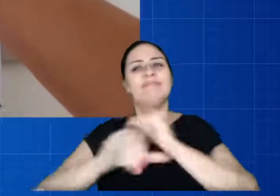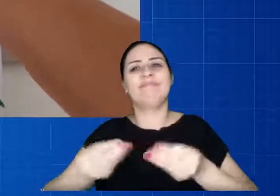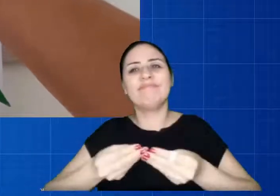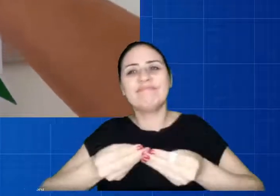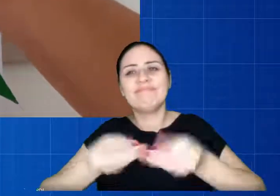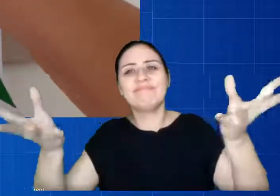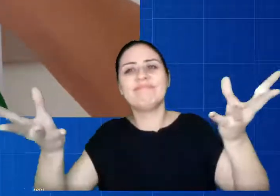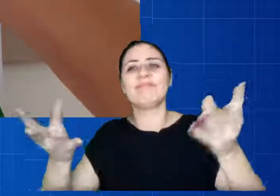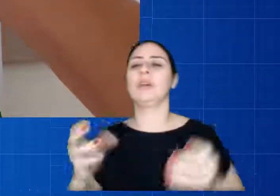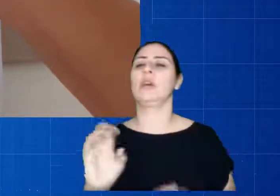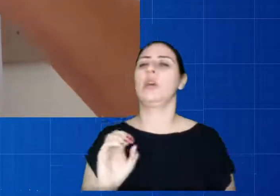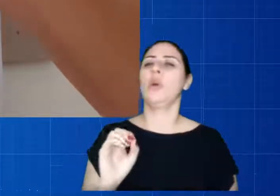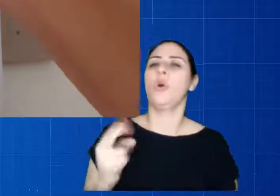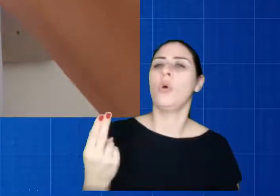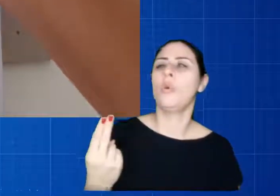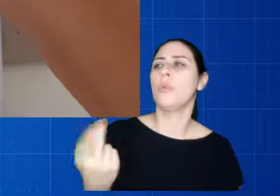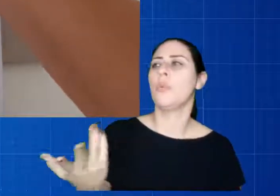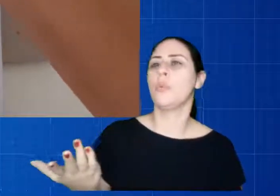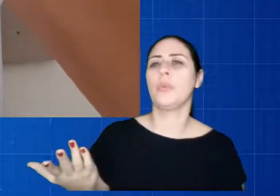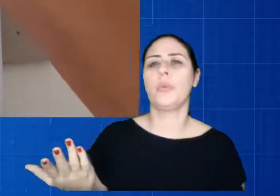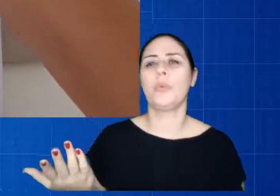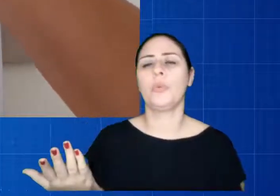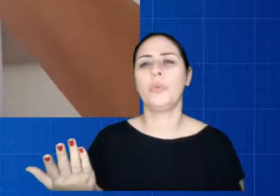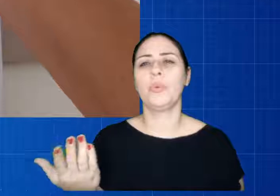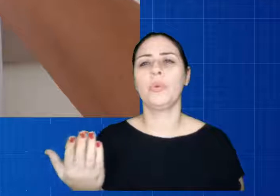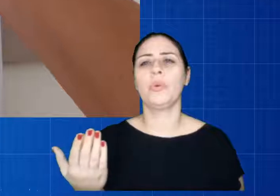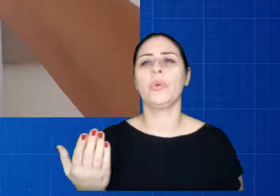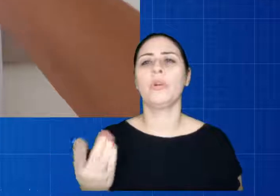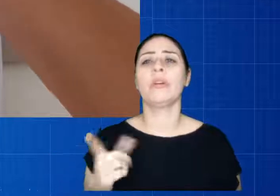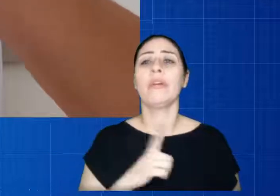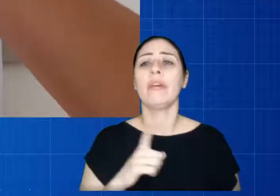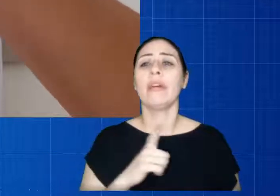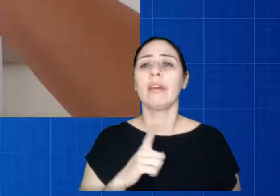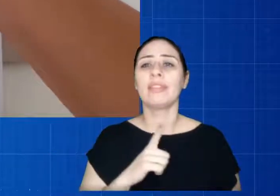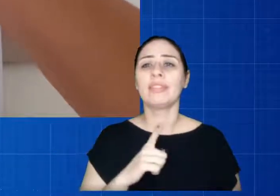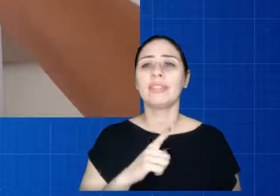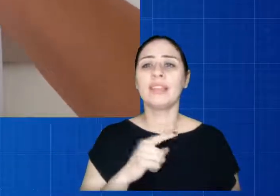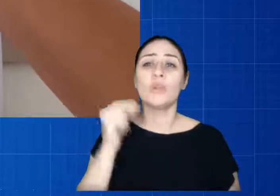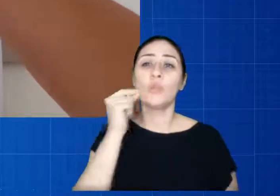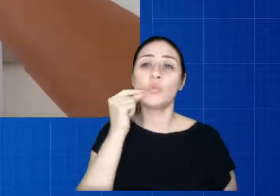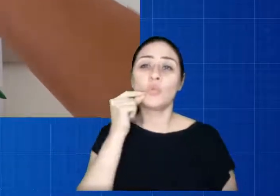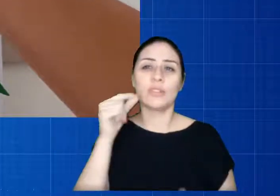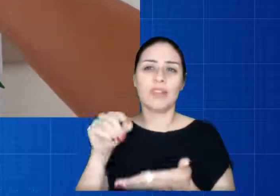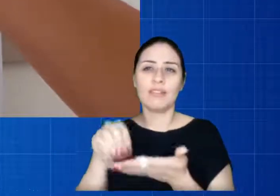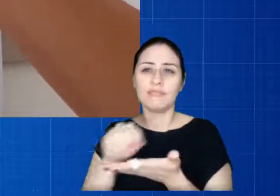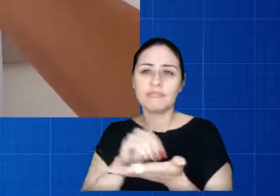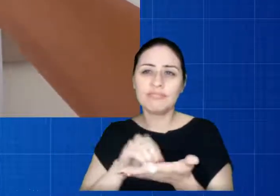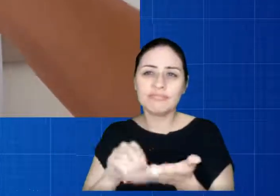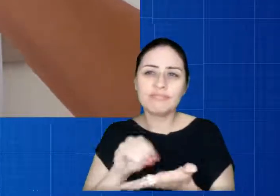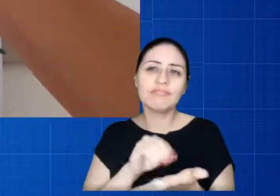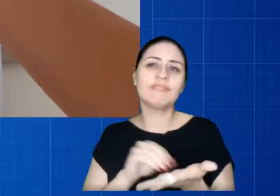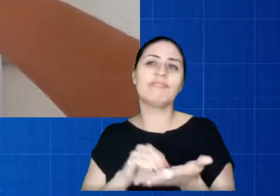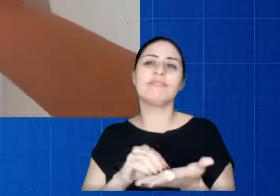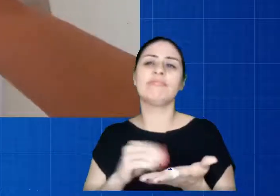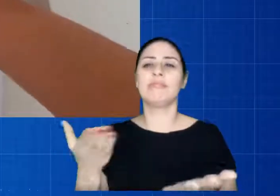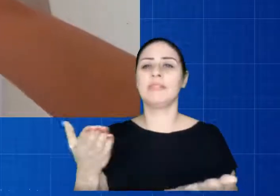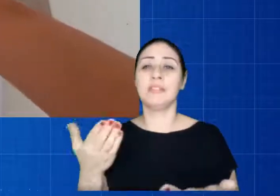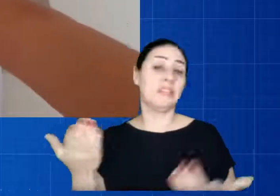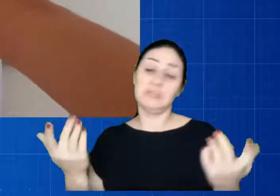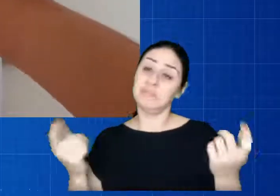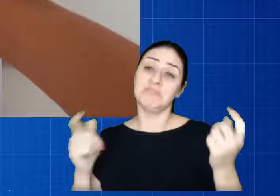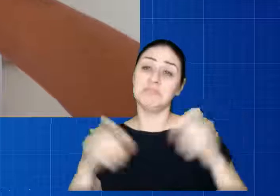casa, aquela guia de jogo lotérico. Todos esses papéis eles podem ser usados e